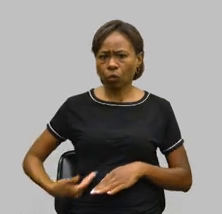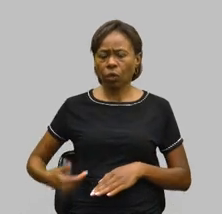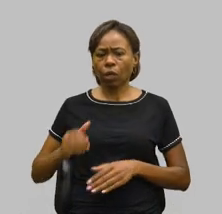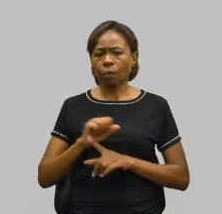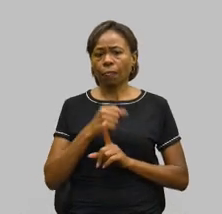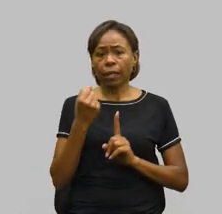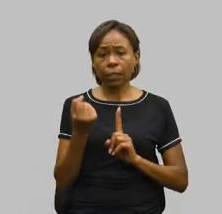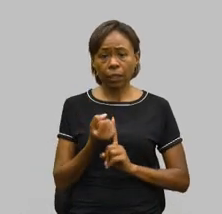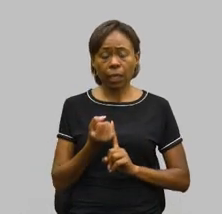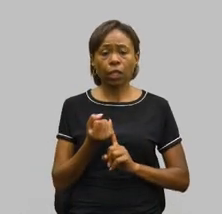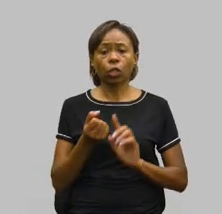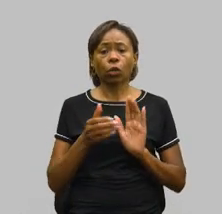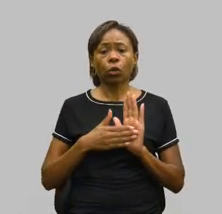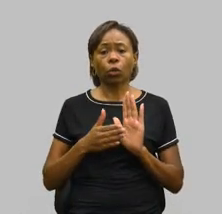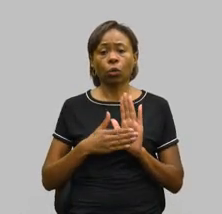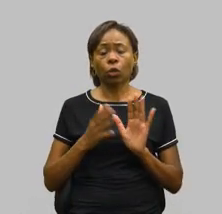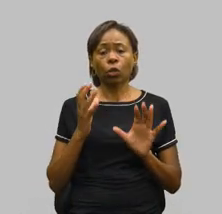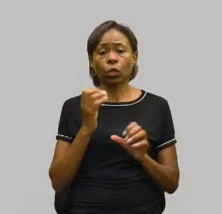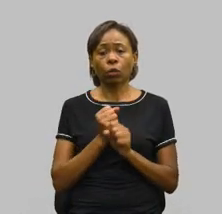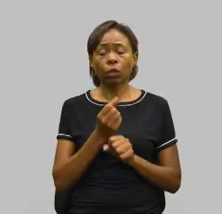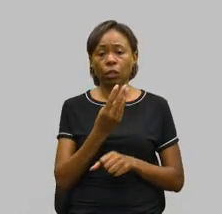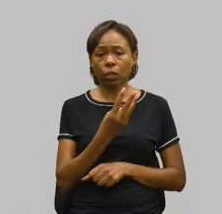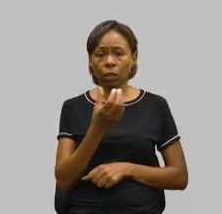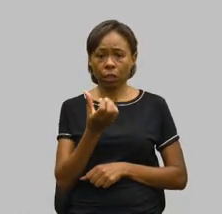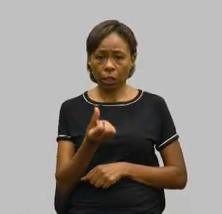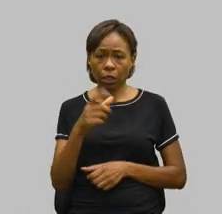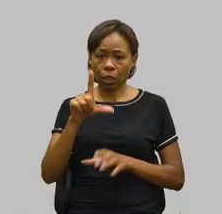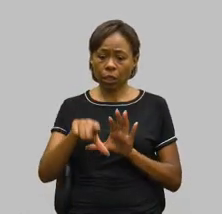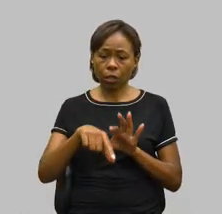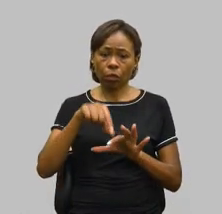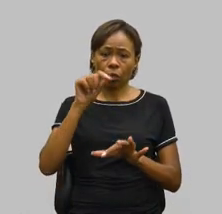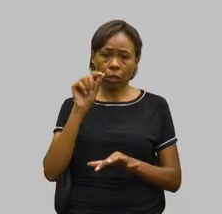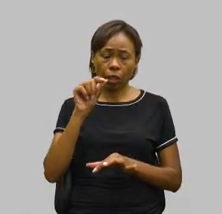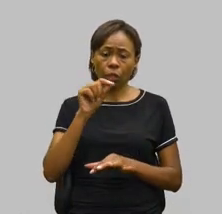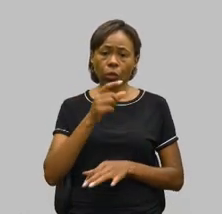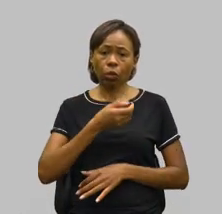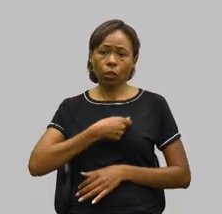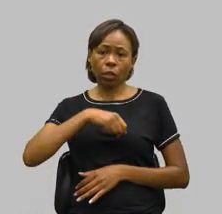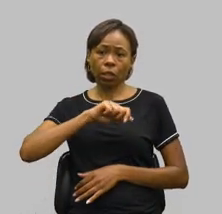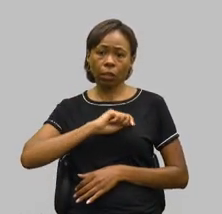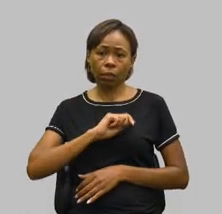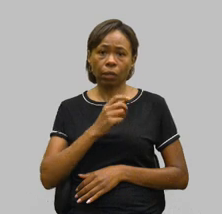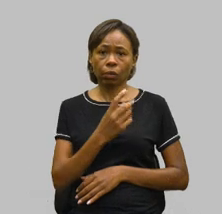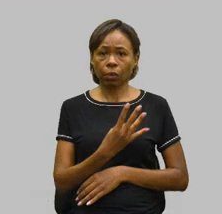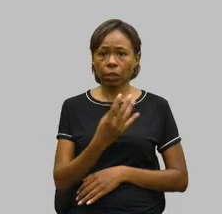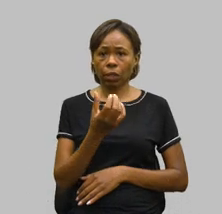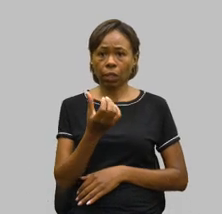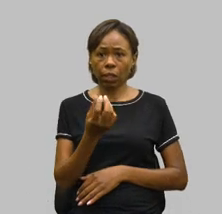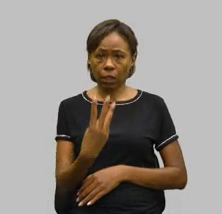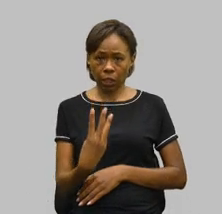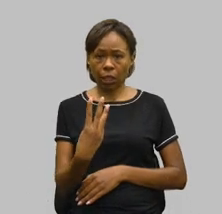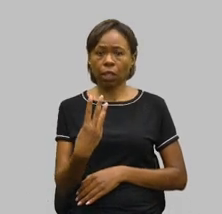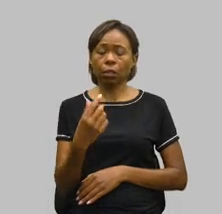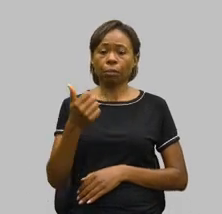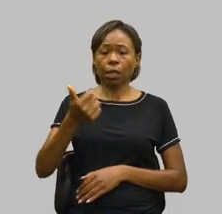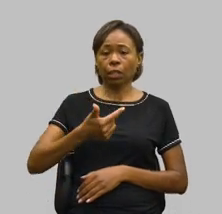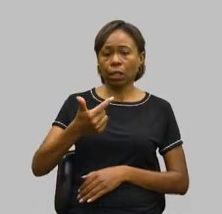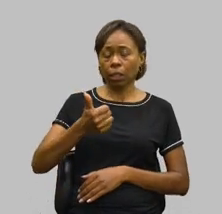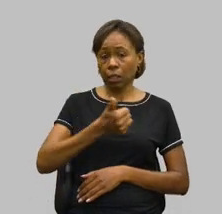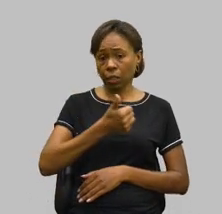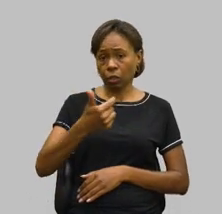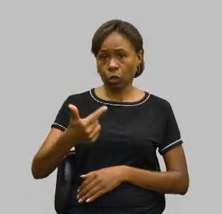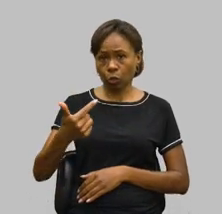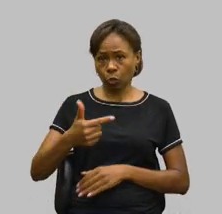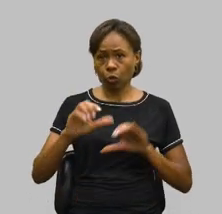36 propostas e elegendo 43 Delegados para participar já da 12ª conferência nacional